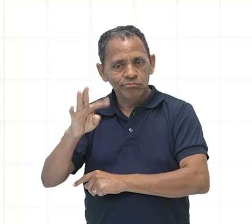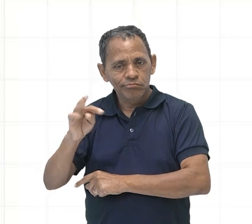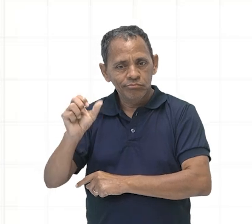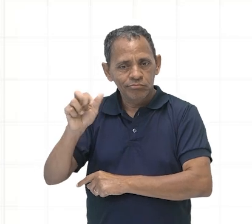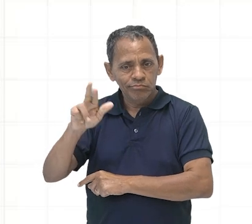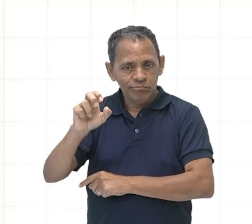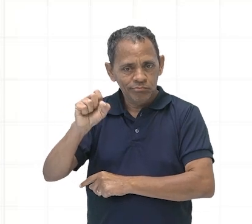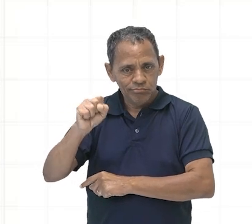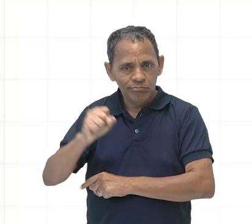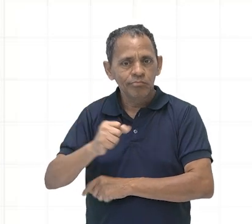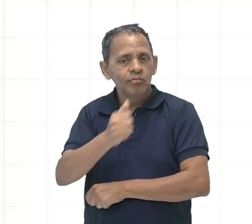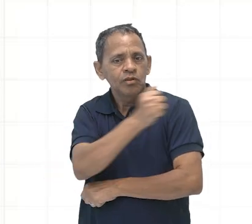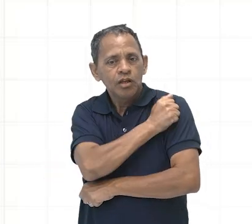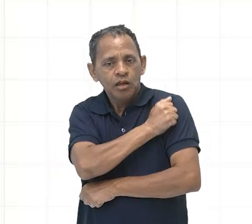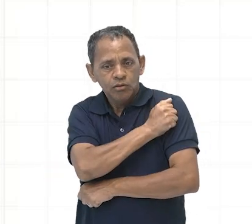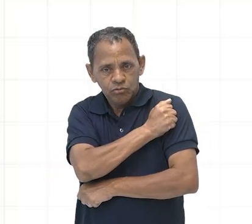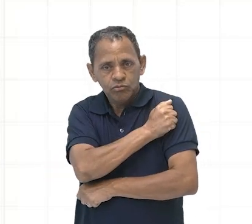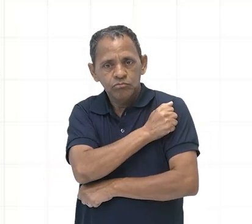de uma classe